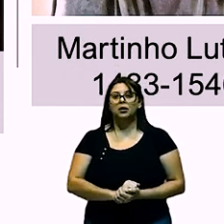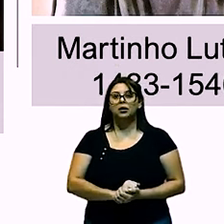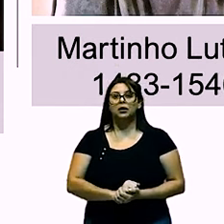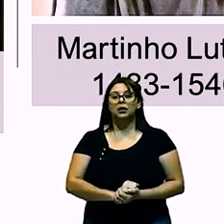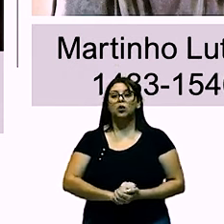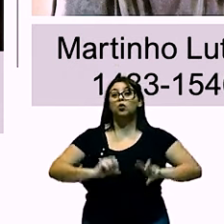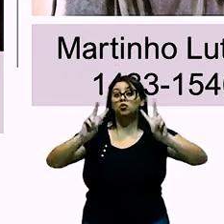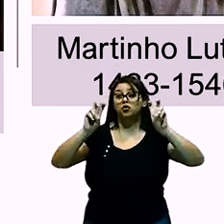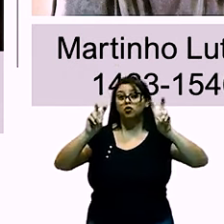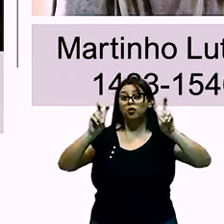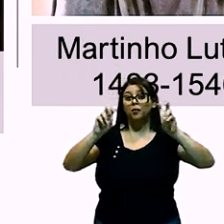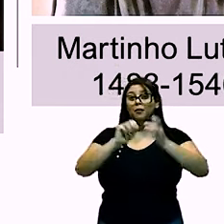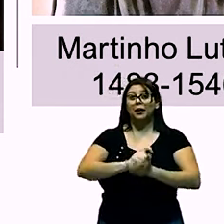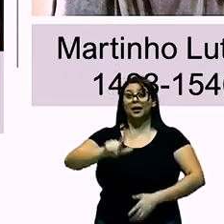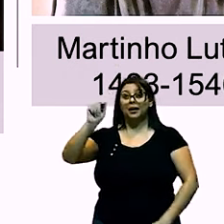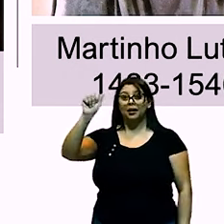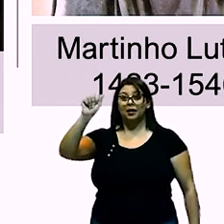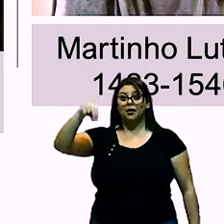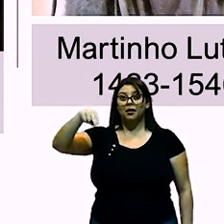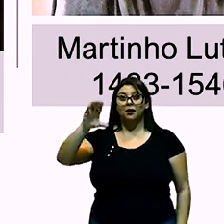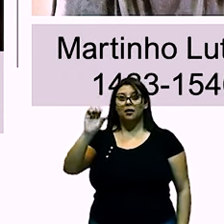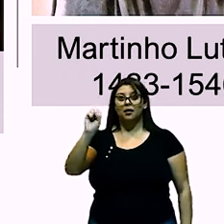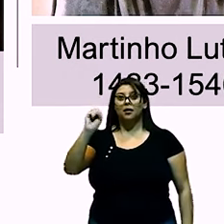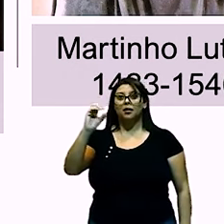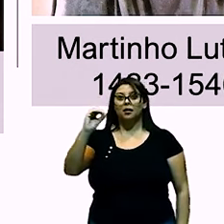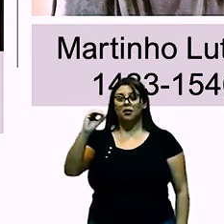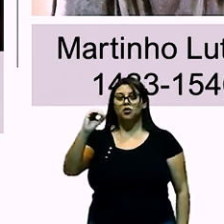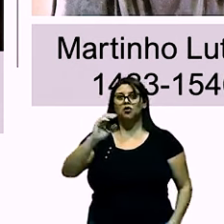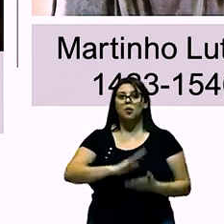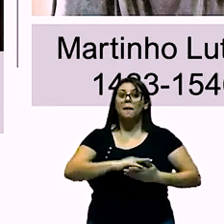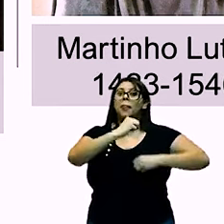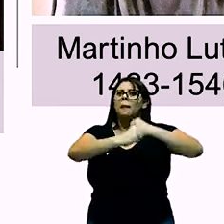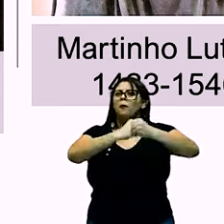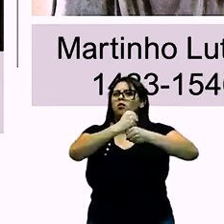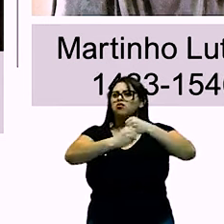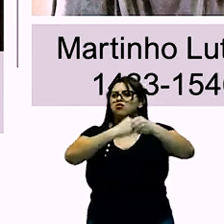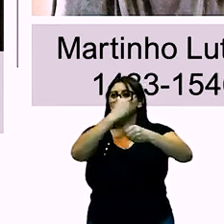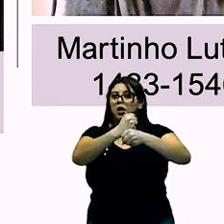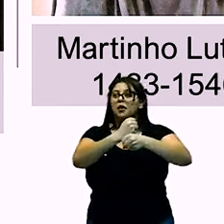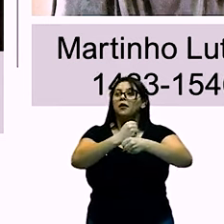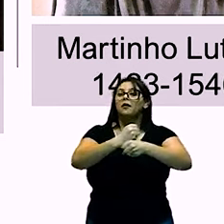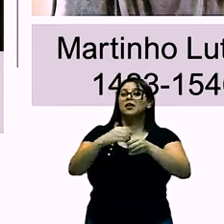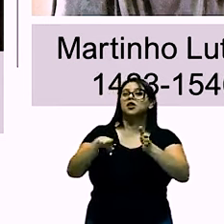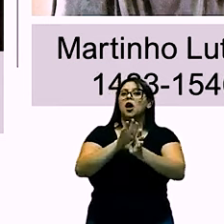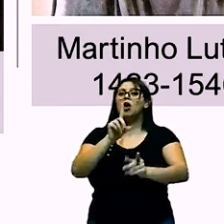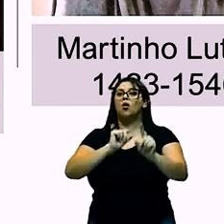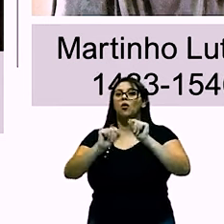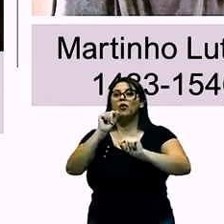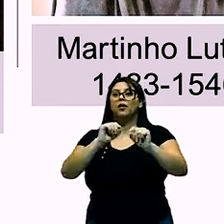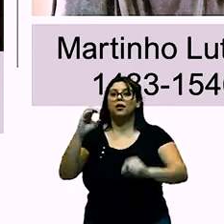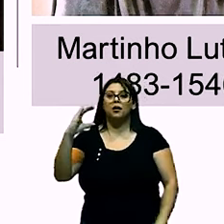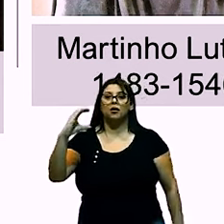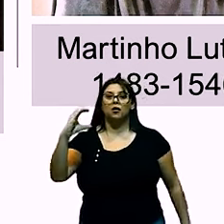ganso, mas daqui a 100 anos vai surgir um cisne, que vocês não poderão nem matá-lo, nem assá-lo.